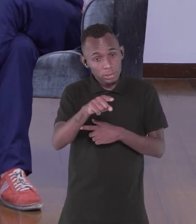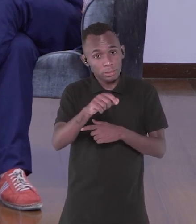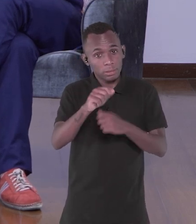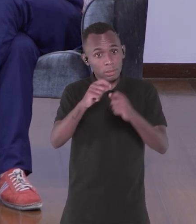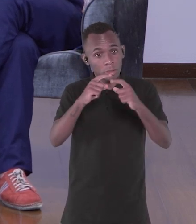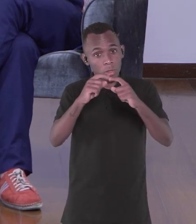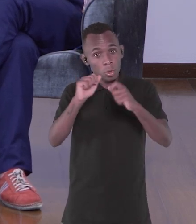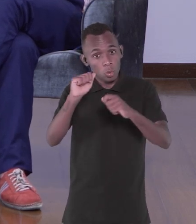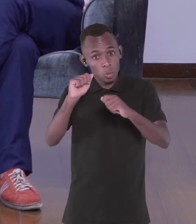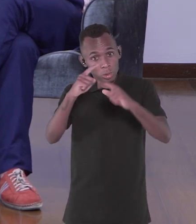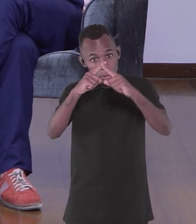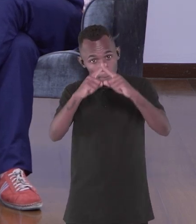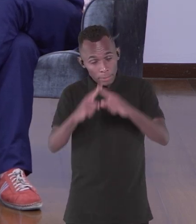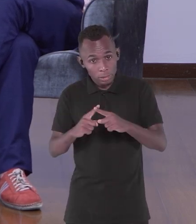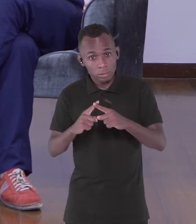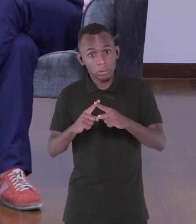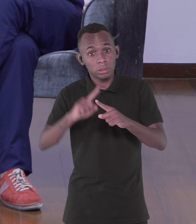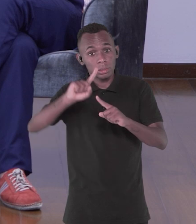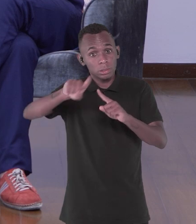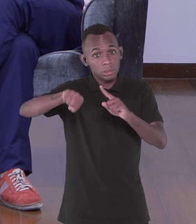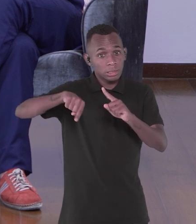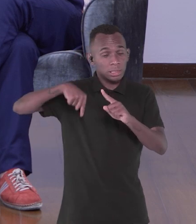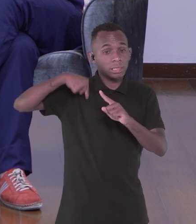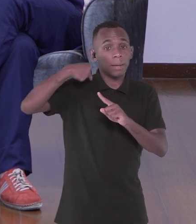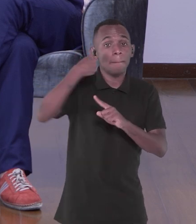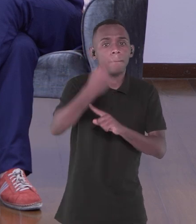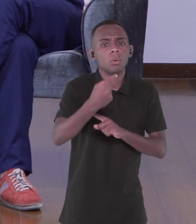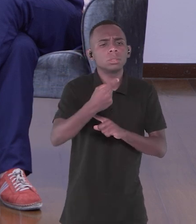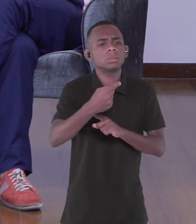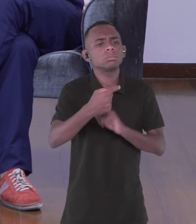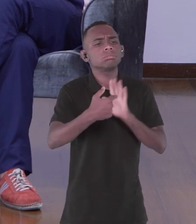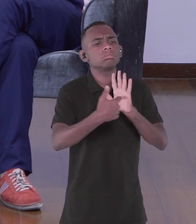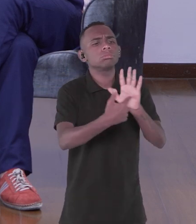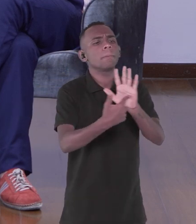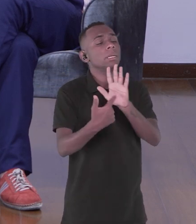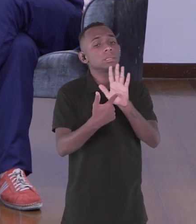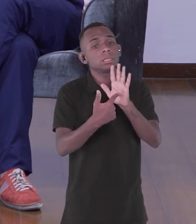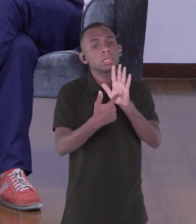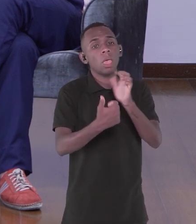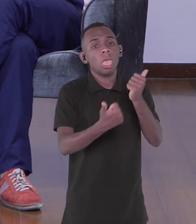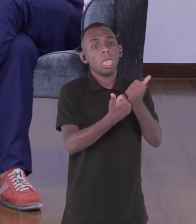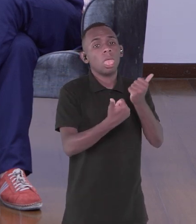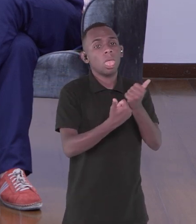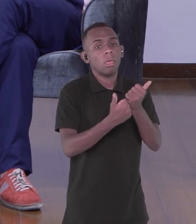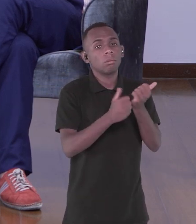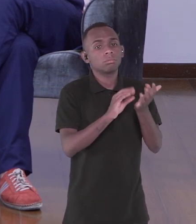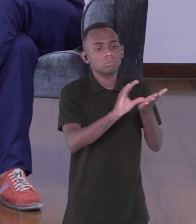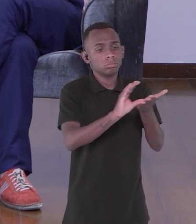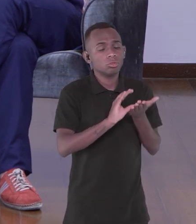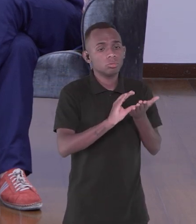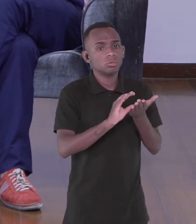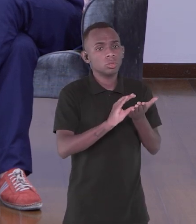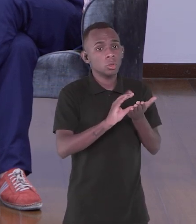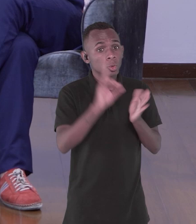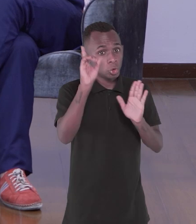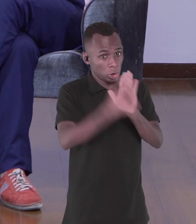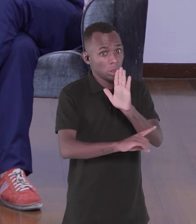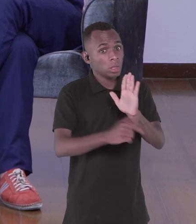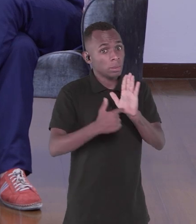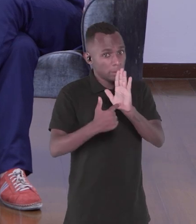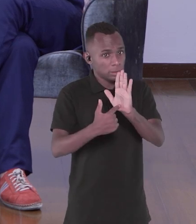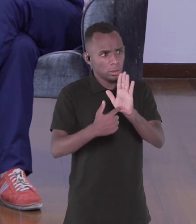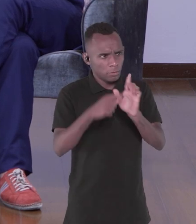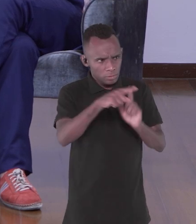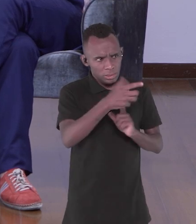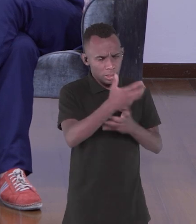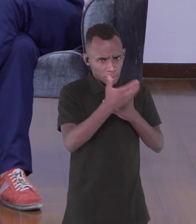evento e vai para os patrocinadores vender. Olha, eu tenho direito de Copa do Mundo, você não